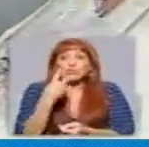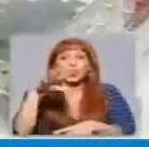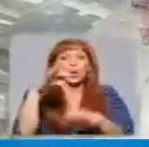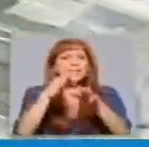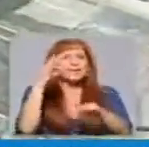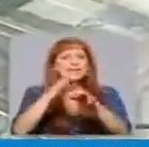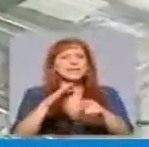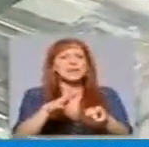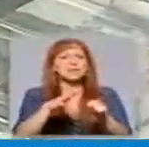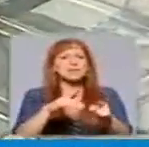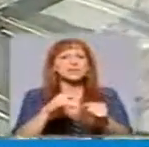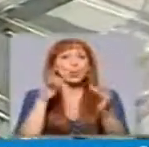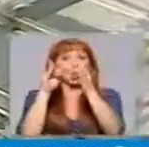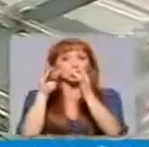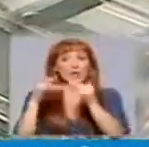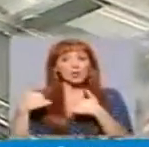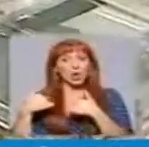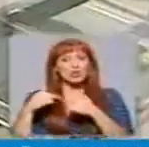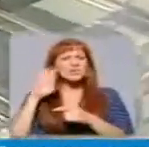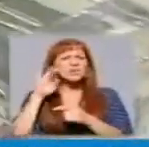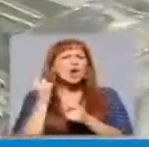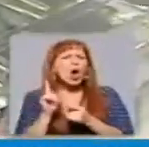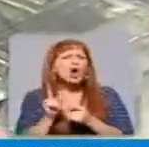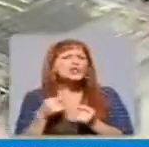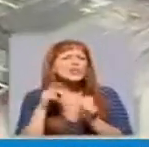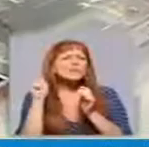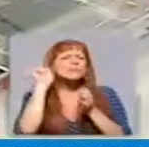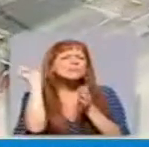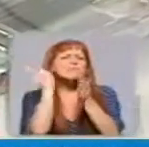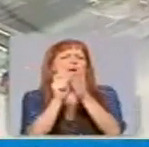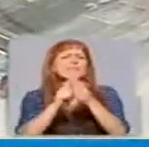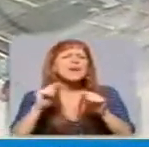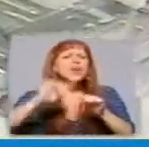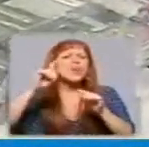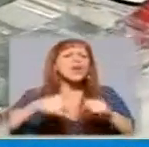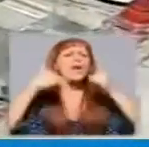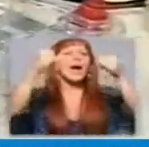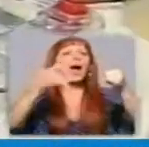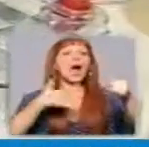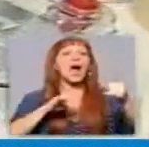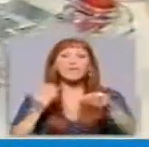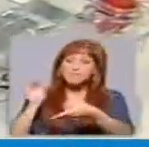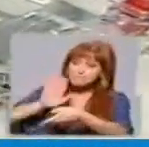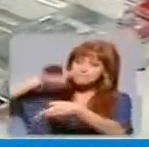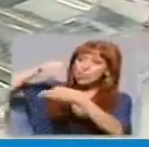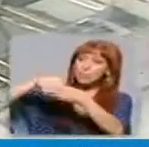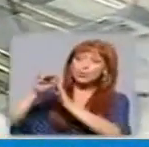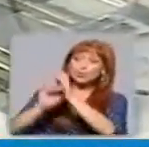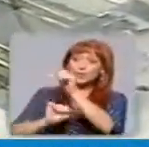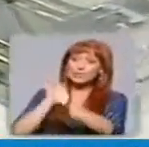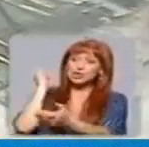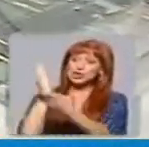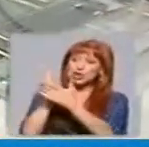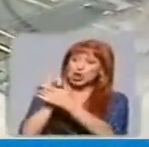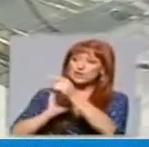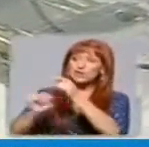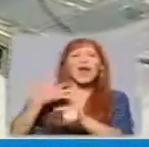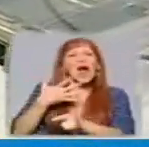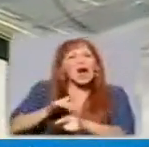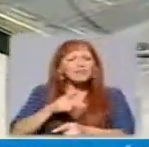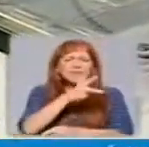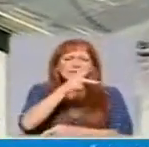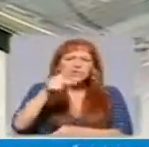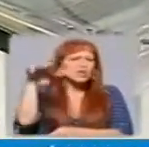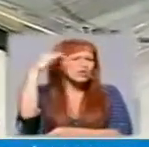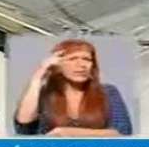nos contactam para saber se já temos o calendário do ano seguinte porque querem ser visto no programa das suas escolas andar